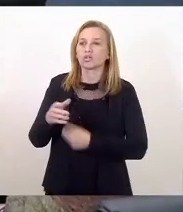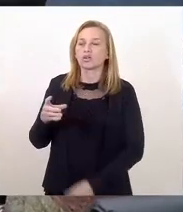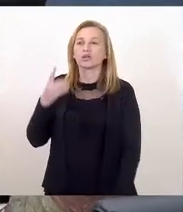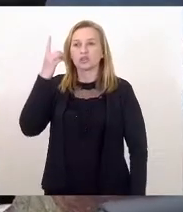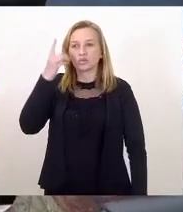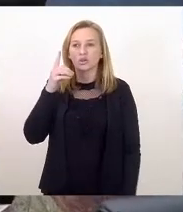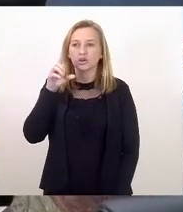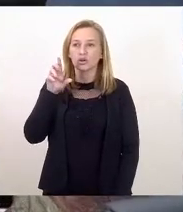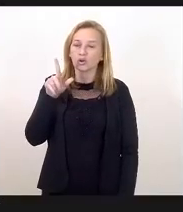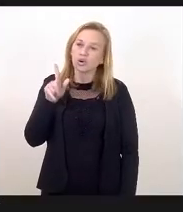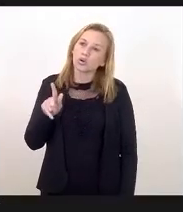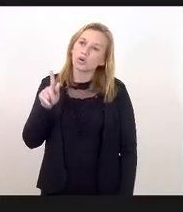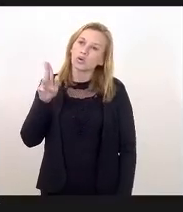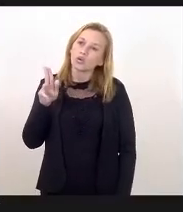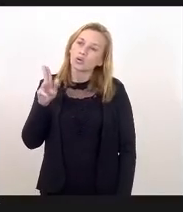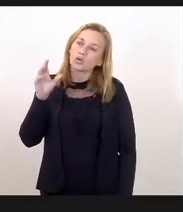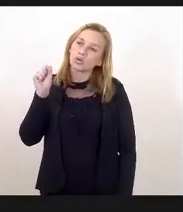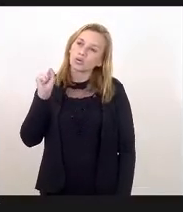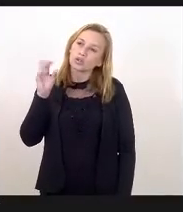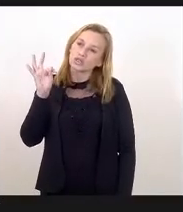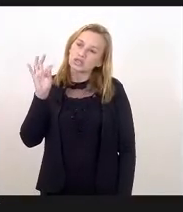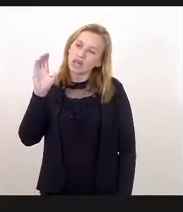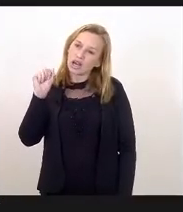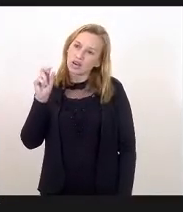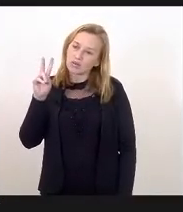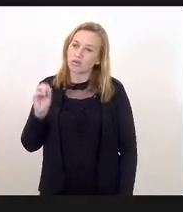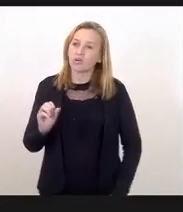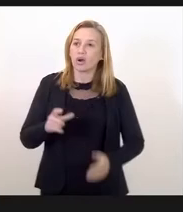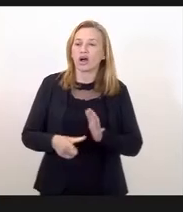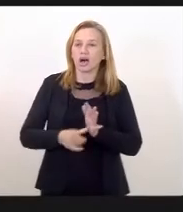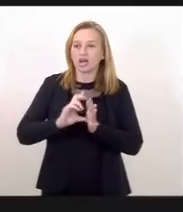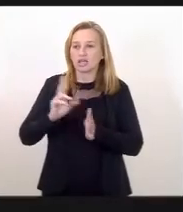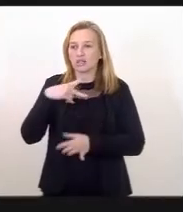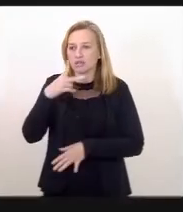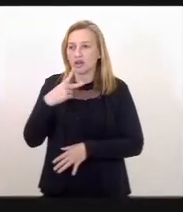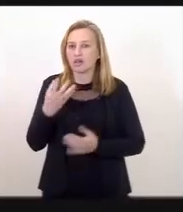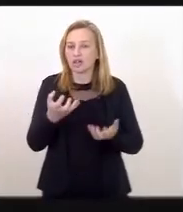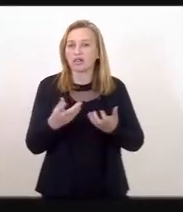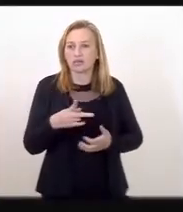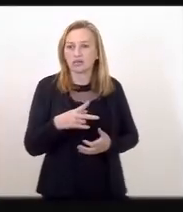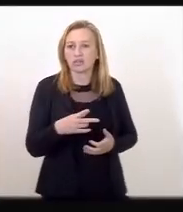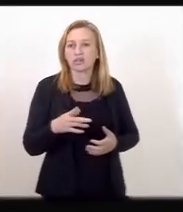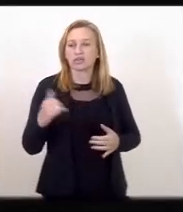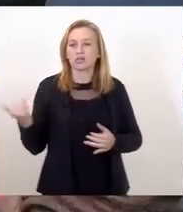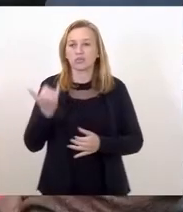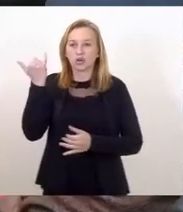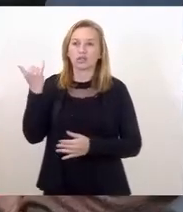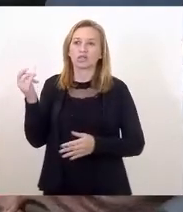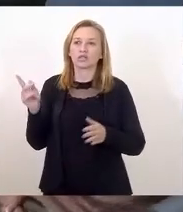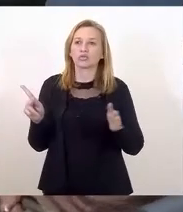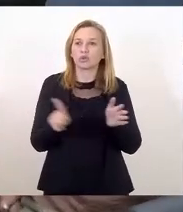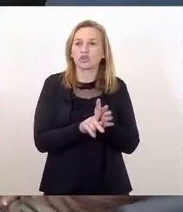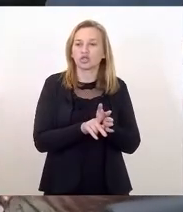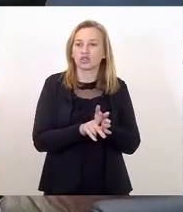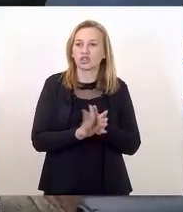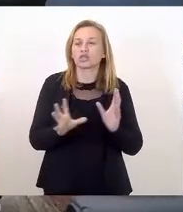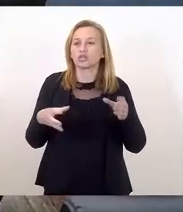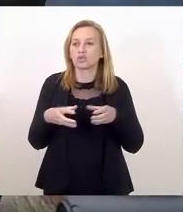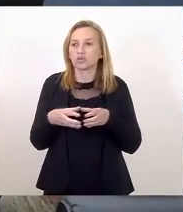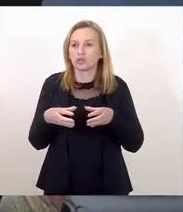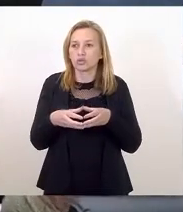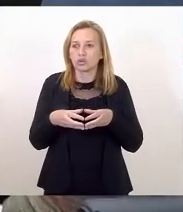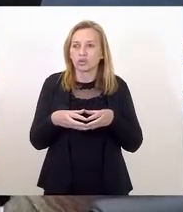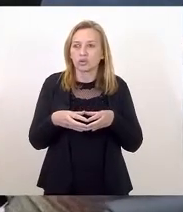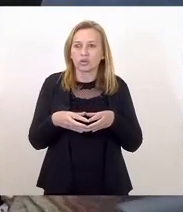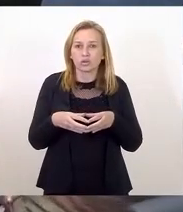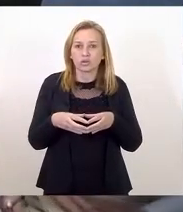Presidente, antes de dar o parecer, eu gostaria de deixar registrado que esse projeto é de extrema importância. E esse comitê deveria ter... Fiz até